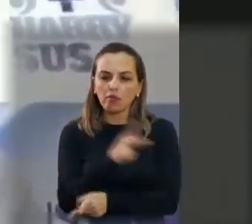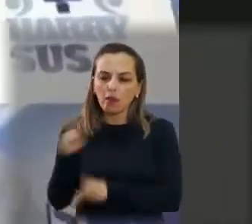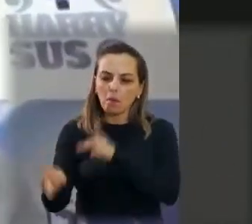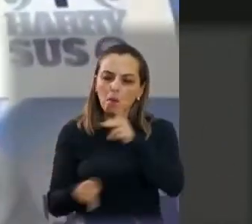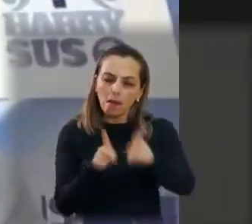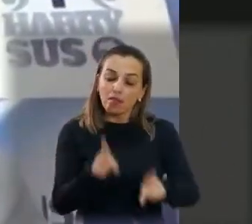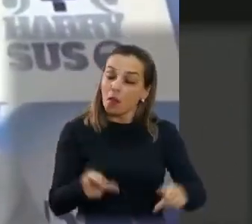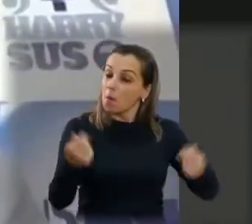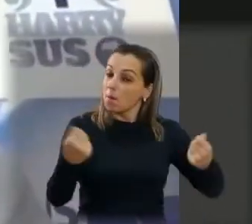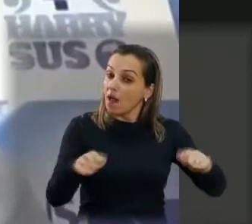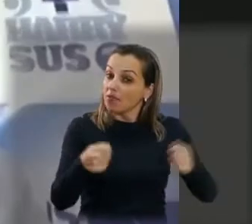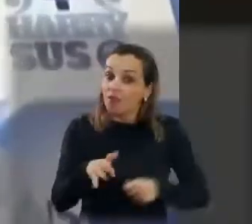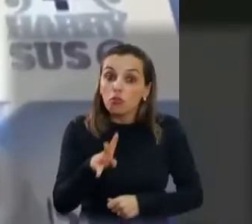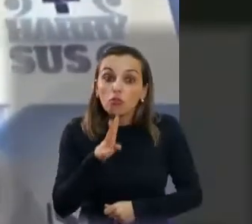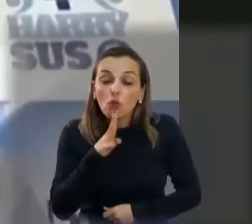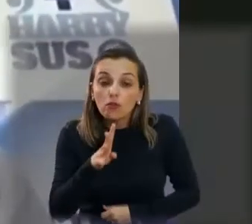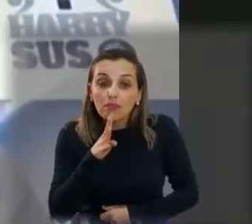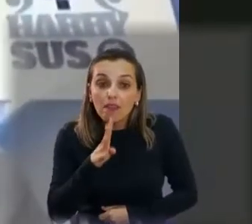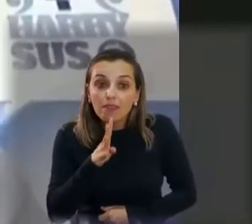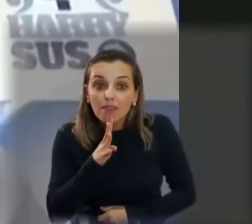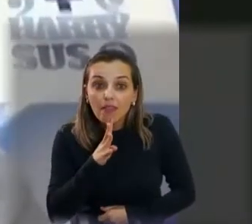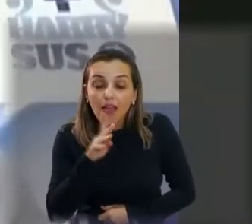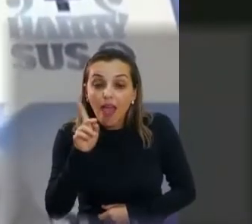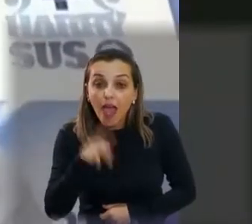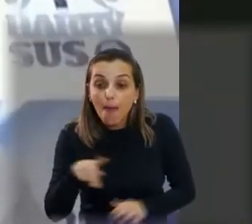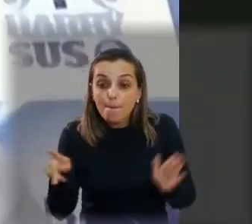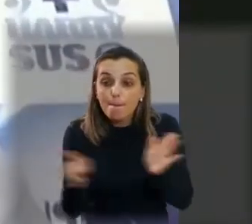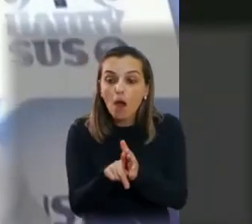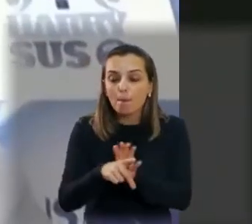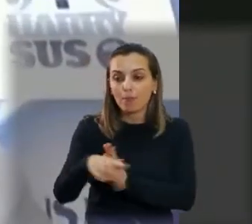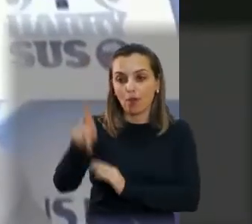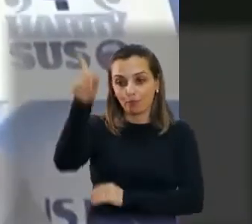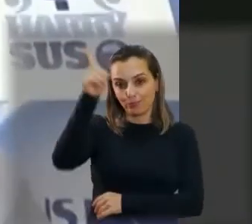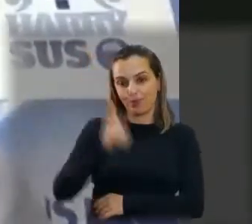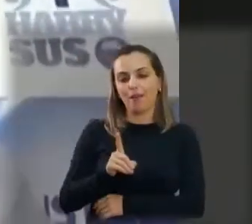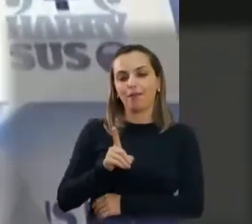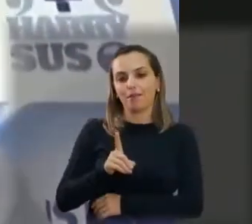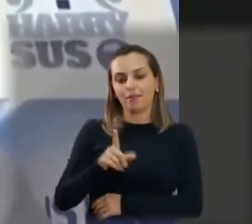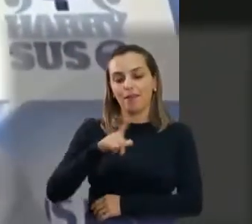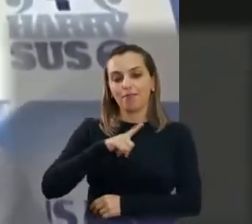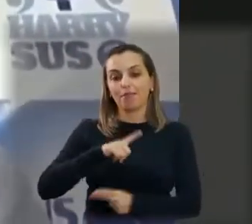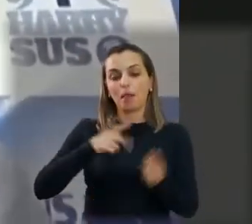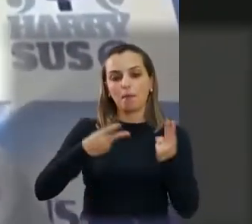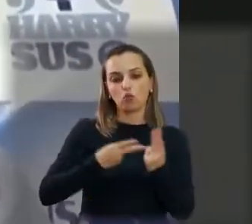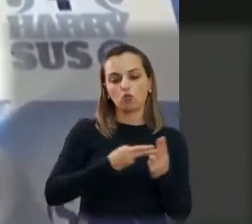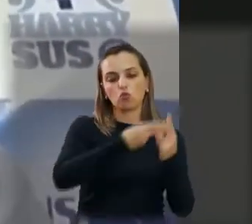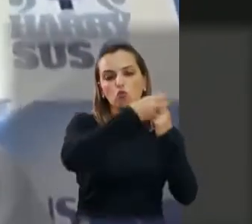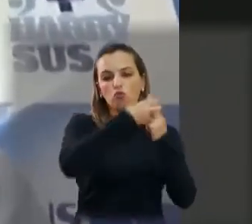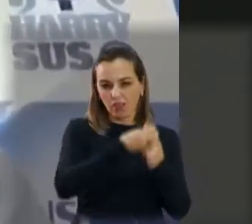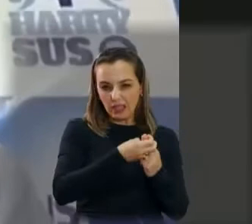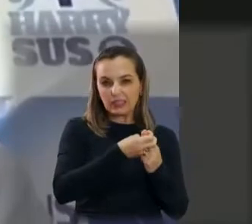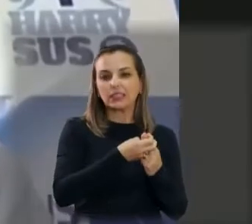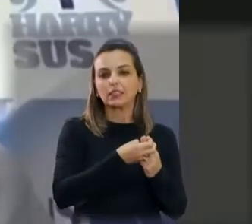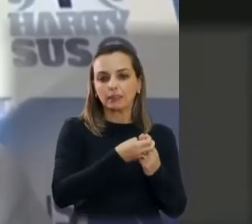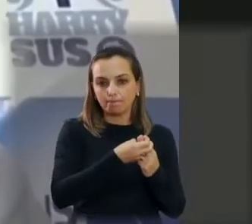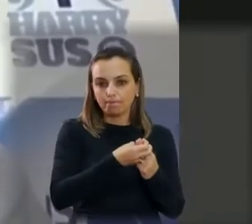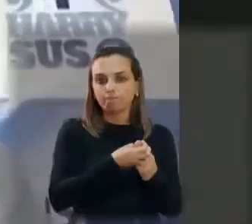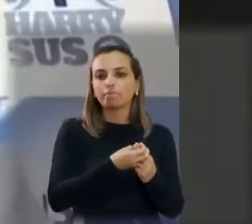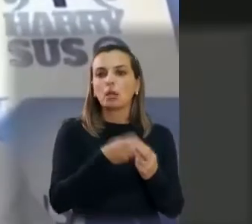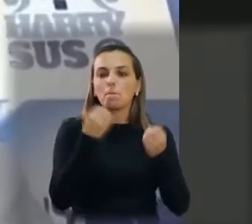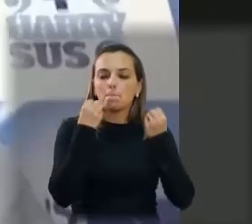realmente conhecer o que é seu de direito. Nós temos um Sistema Único que está segurando essa pandemia,